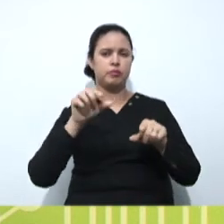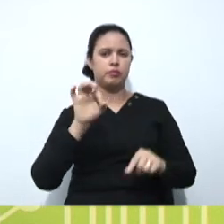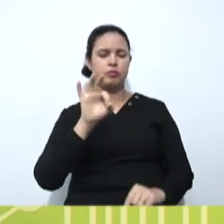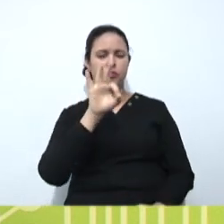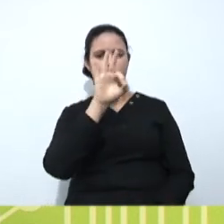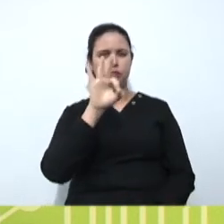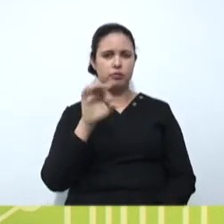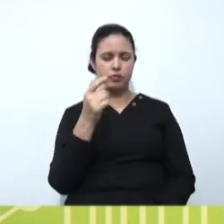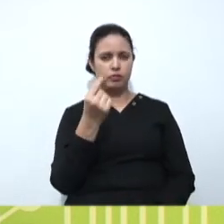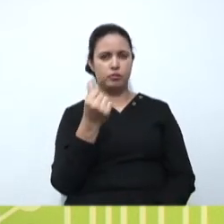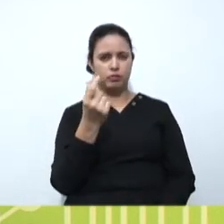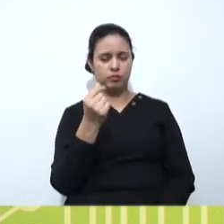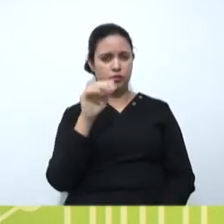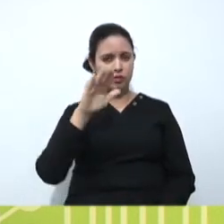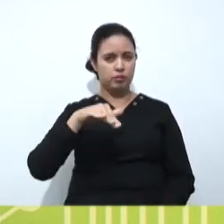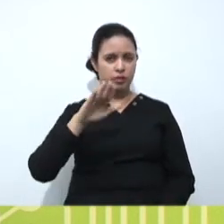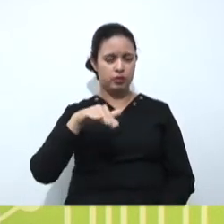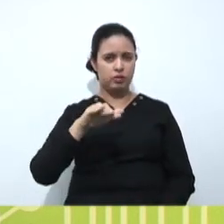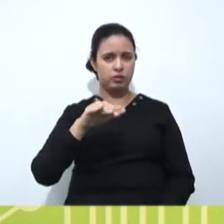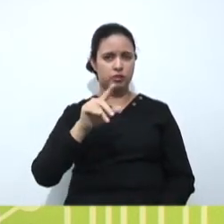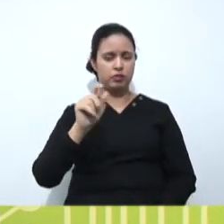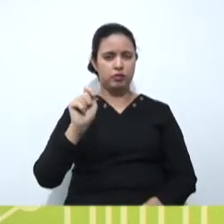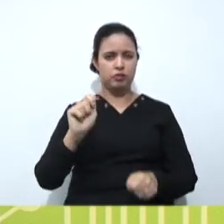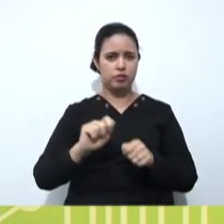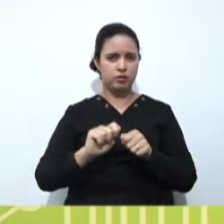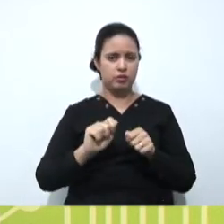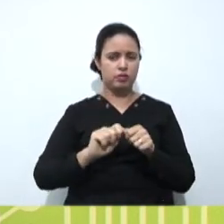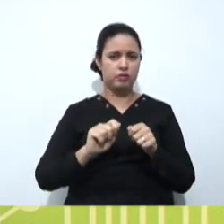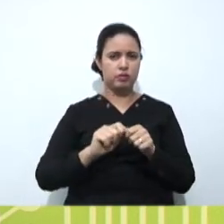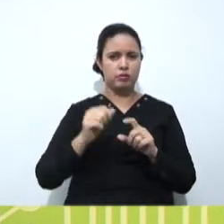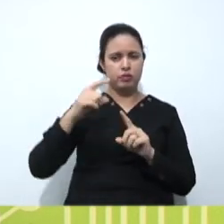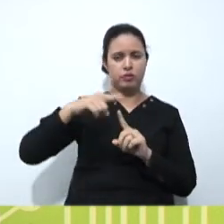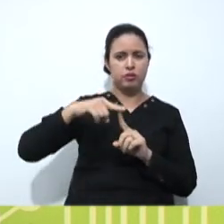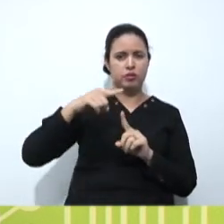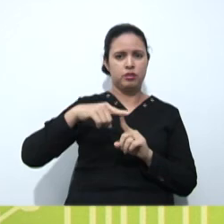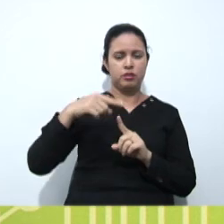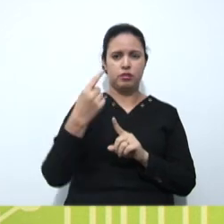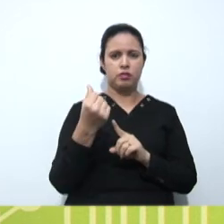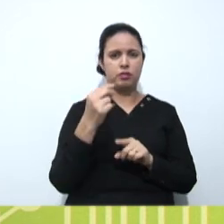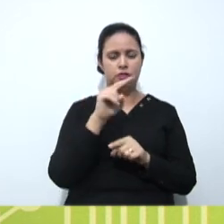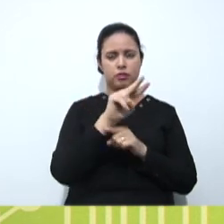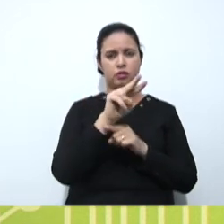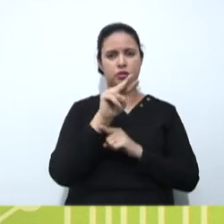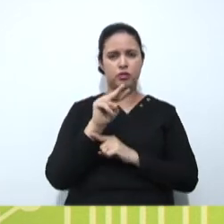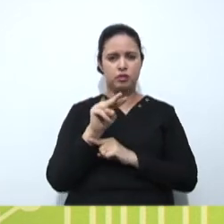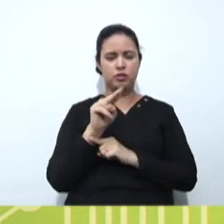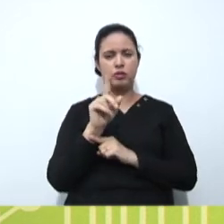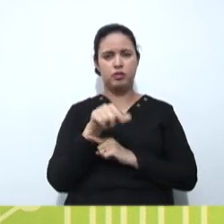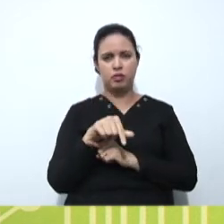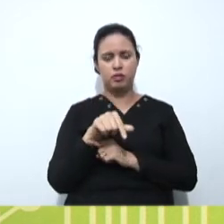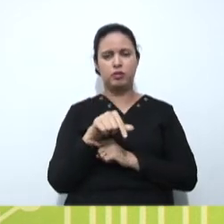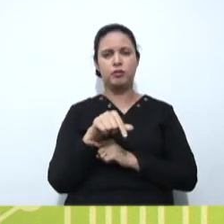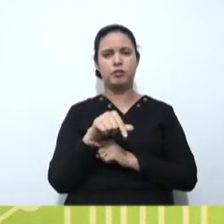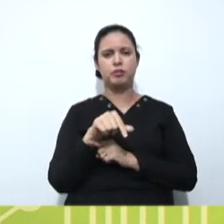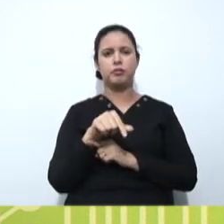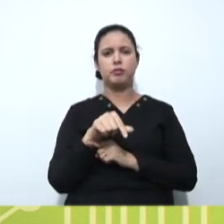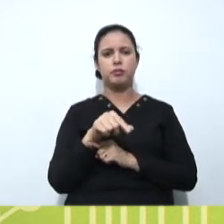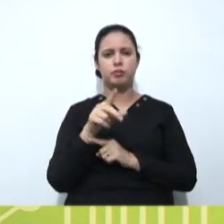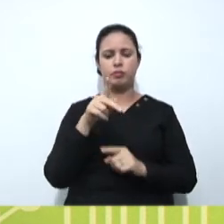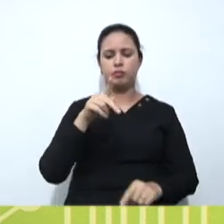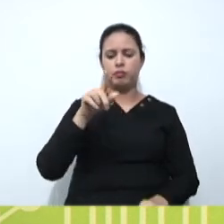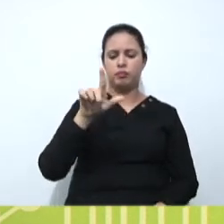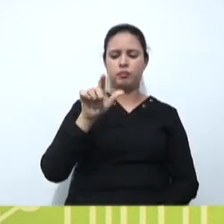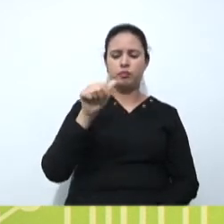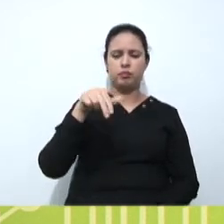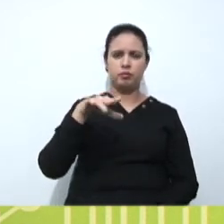juro muito baixo e eles fazem também esse tipo de financiamento por meio de plano de negócio. E os planos